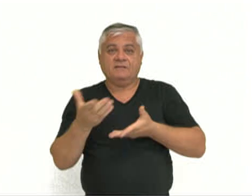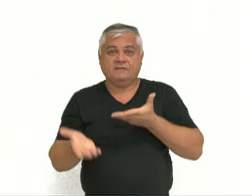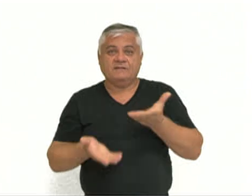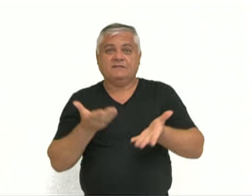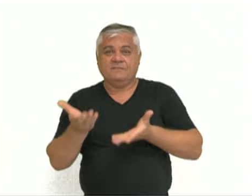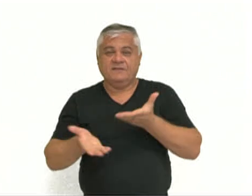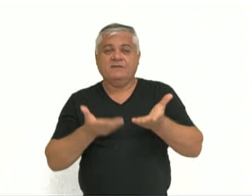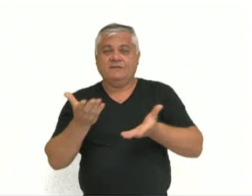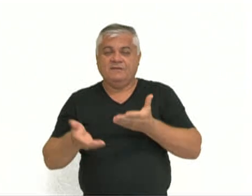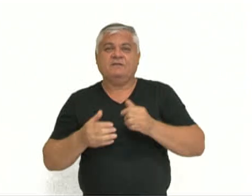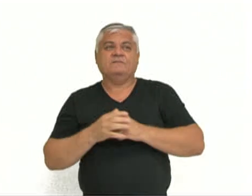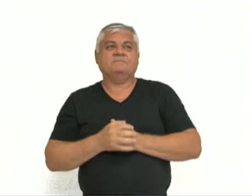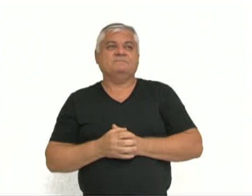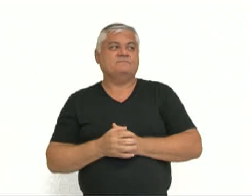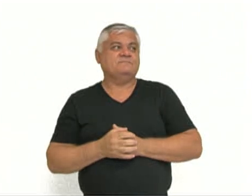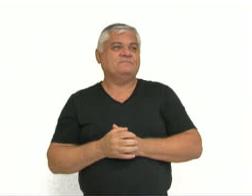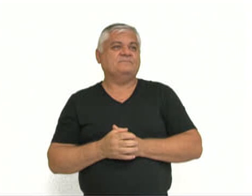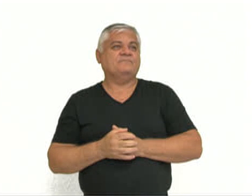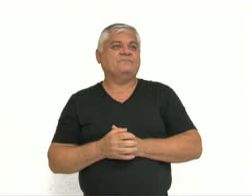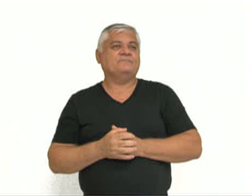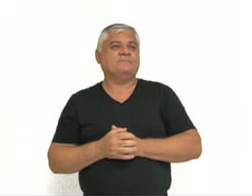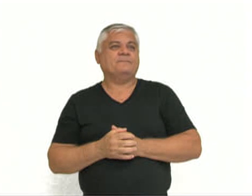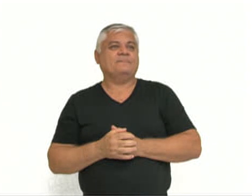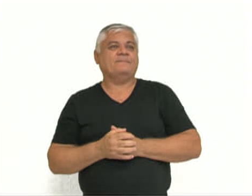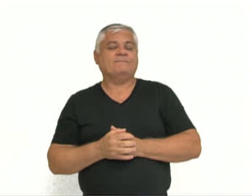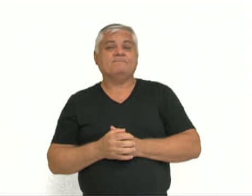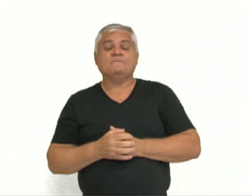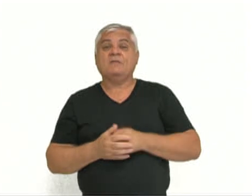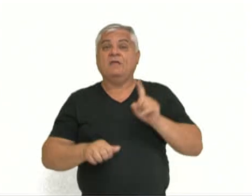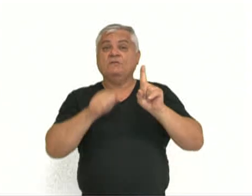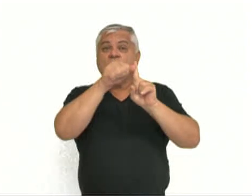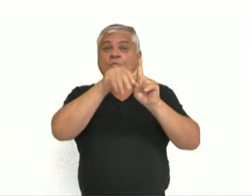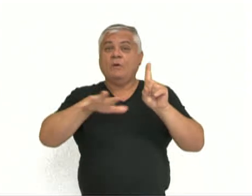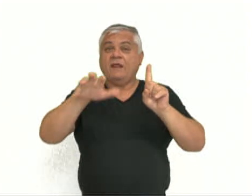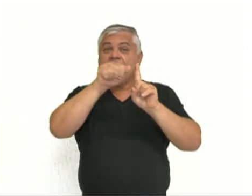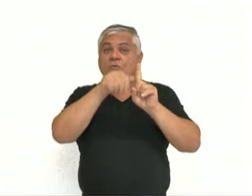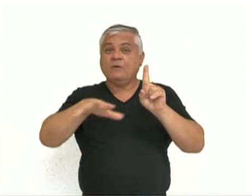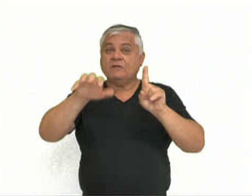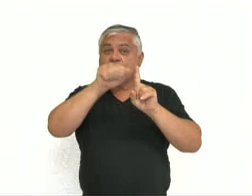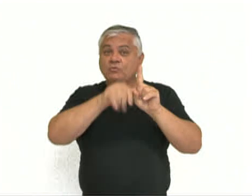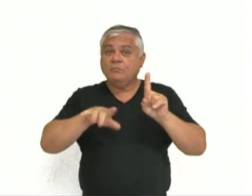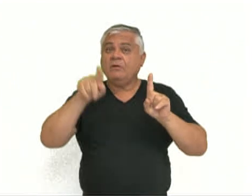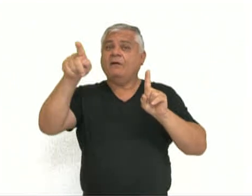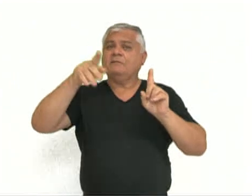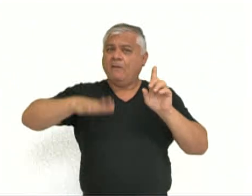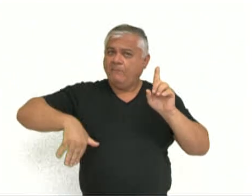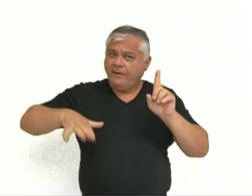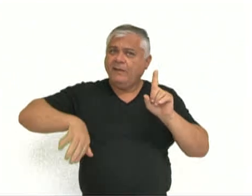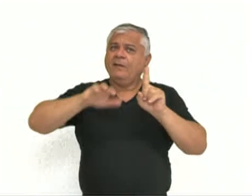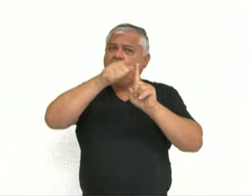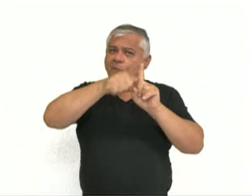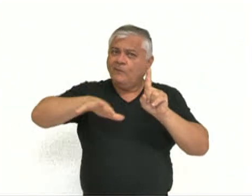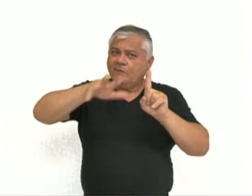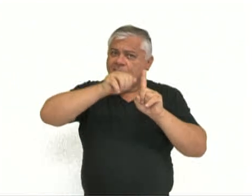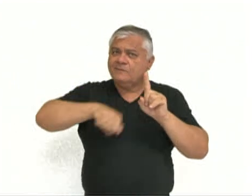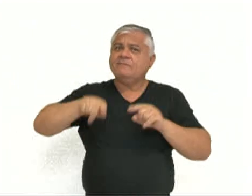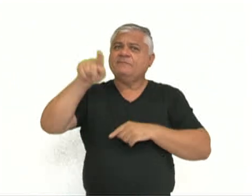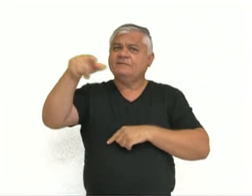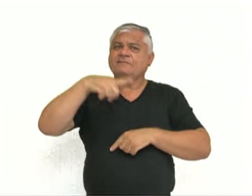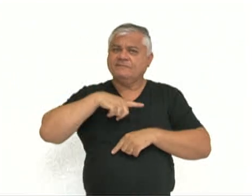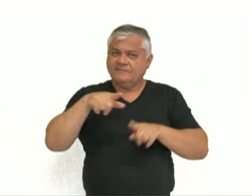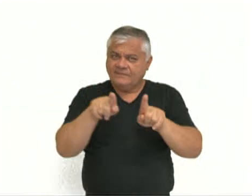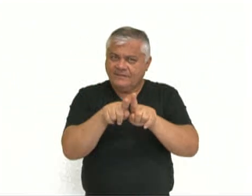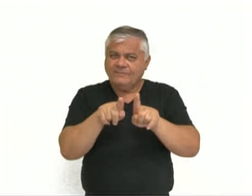toda a tecnologia disponível. Olha lá, ó. Estação de tratamento de água de Guaratuba, né? Vocês viram também